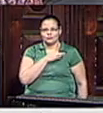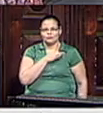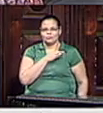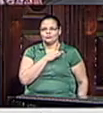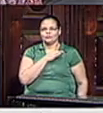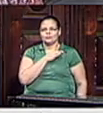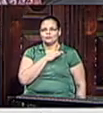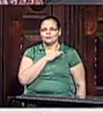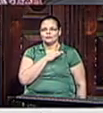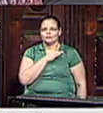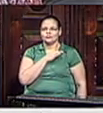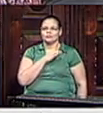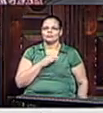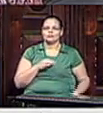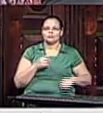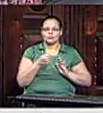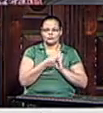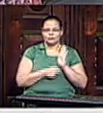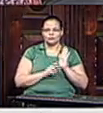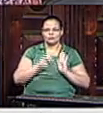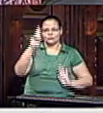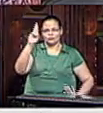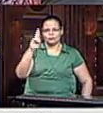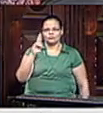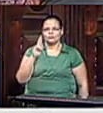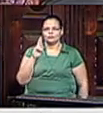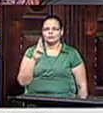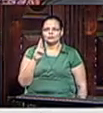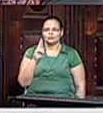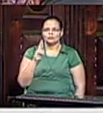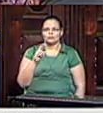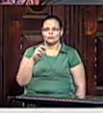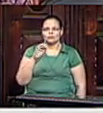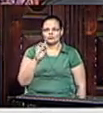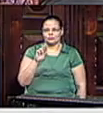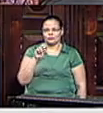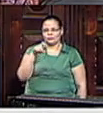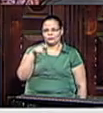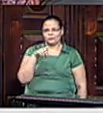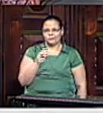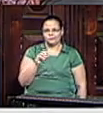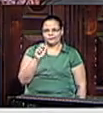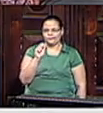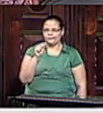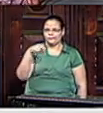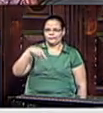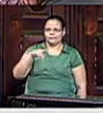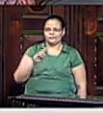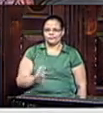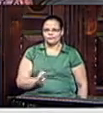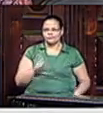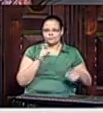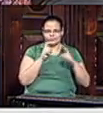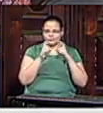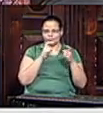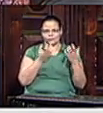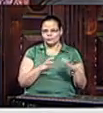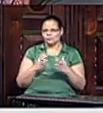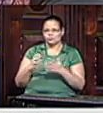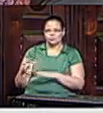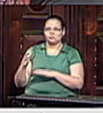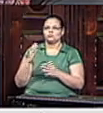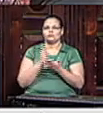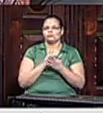transformação em indicação legislativa. Relatores, deputado Bernardo Rossi, Marcelo Freixo, André Ceciliano e Domingos Brazão. Em discussão, não havendo quem queira discutir,